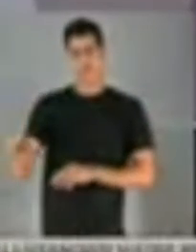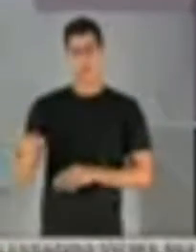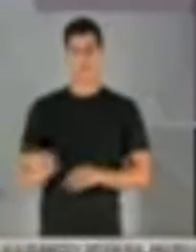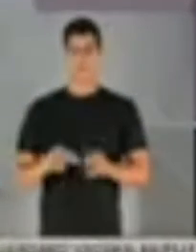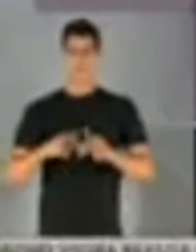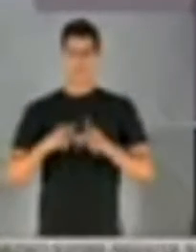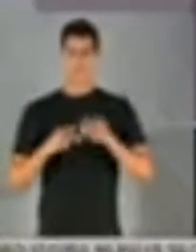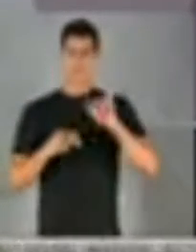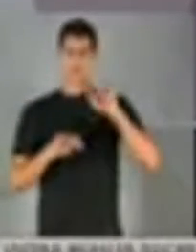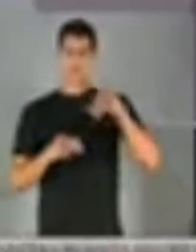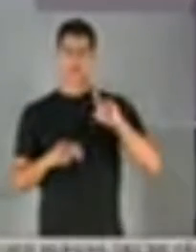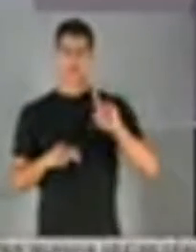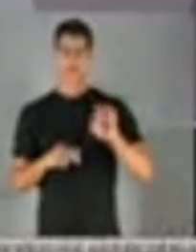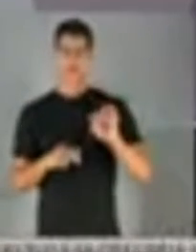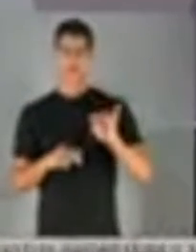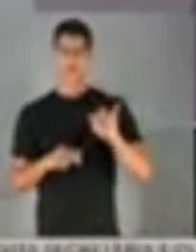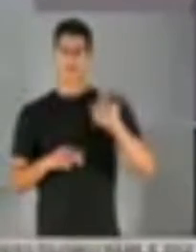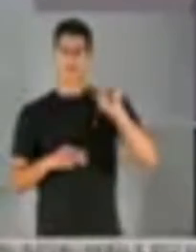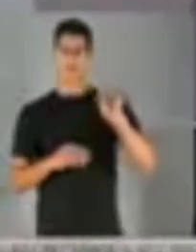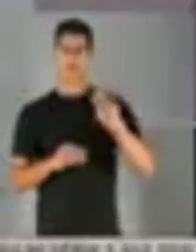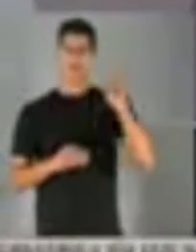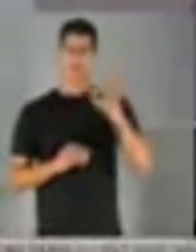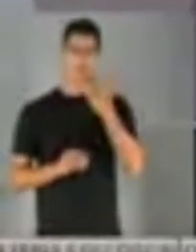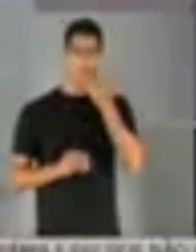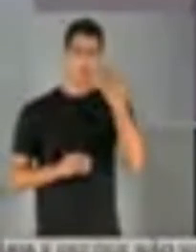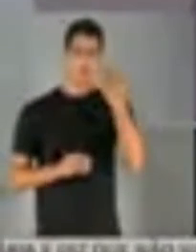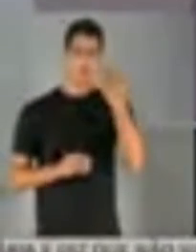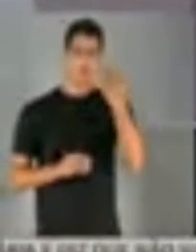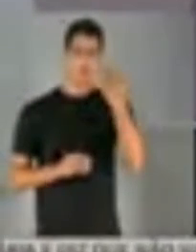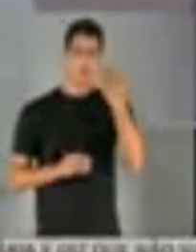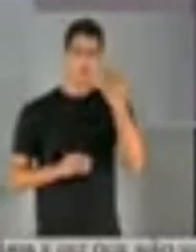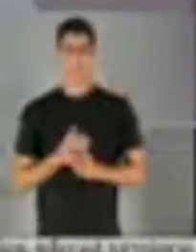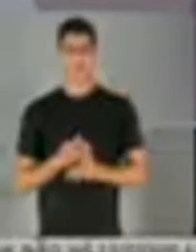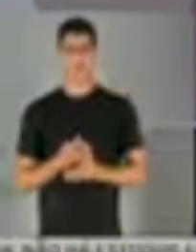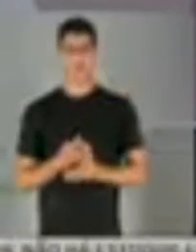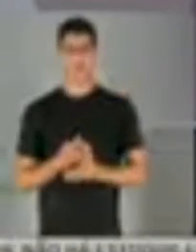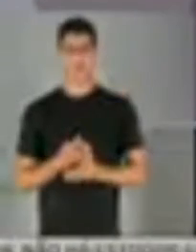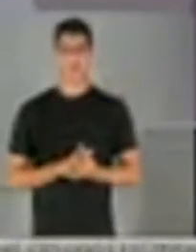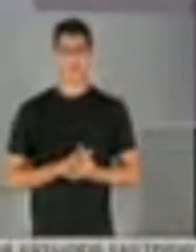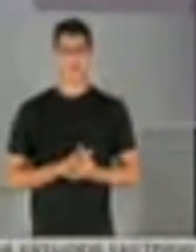Por isso que eu indefiro o seu pedido. Presidente.